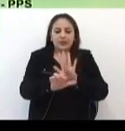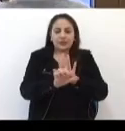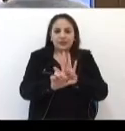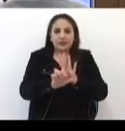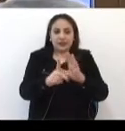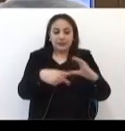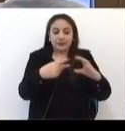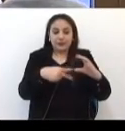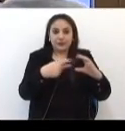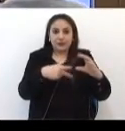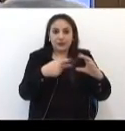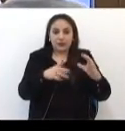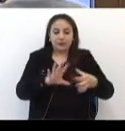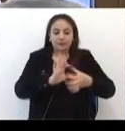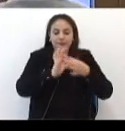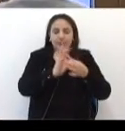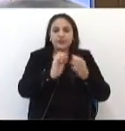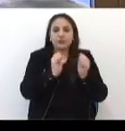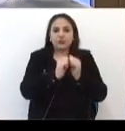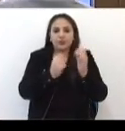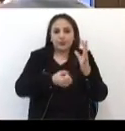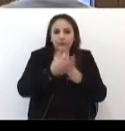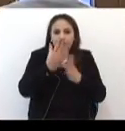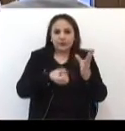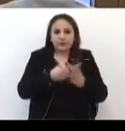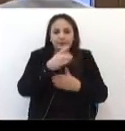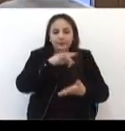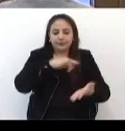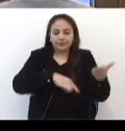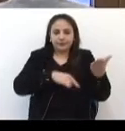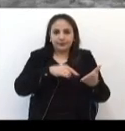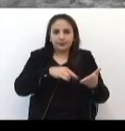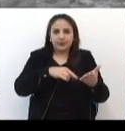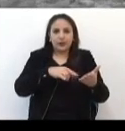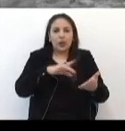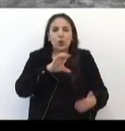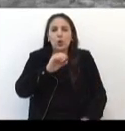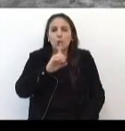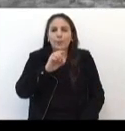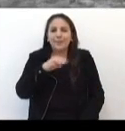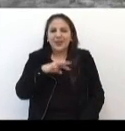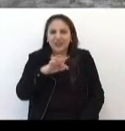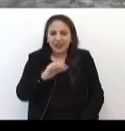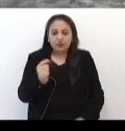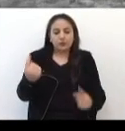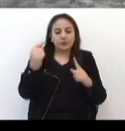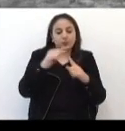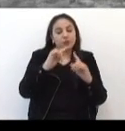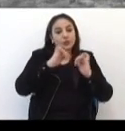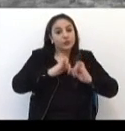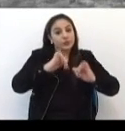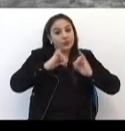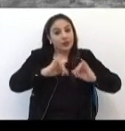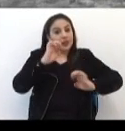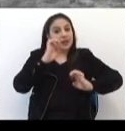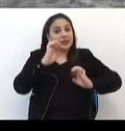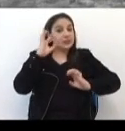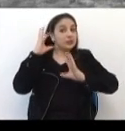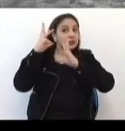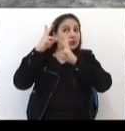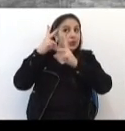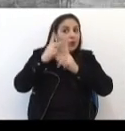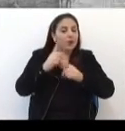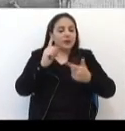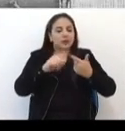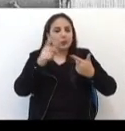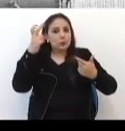Legislativo a firmar parcerias para a produção de documentários. O objetivo é de divulgar a história, a cultura e os